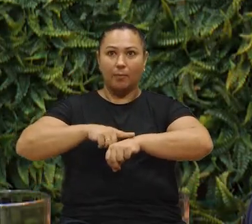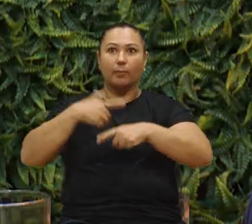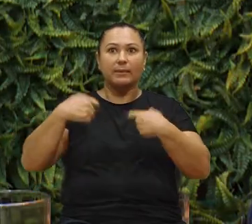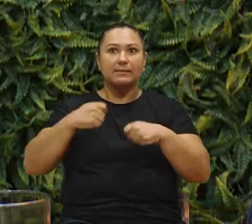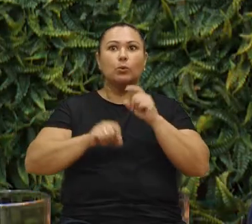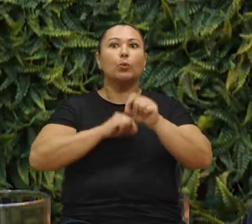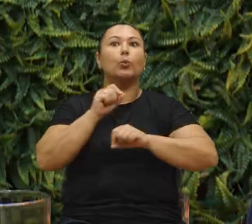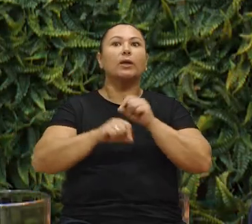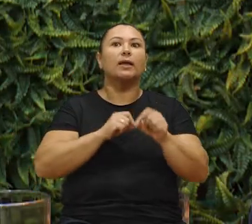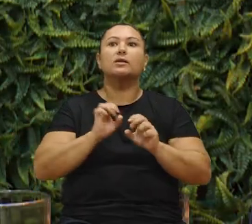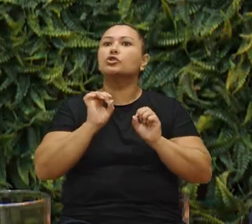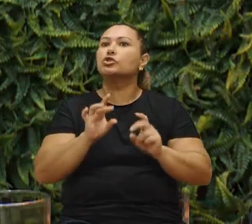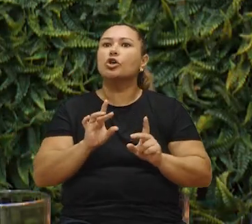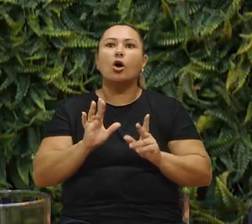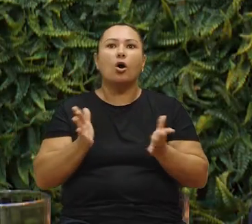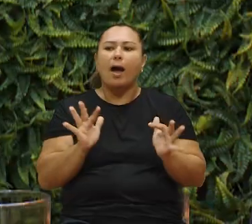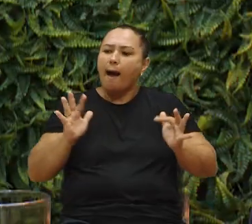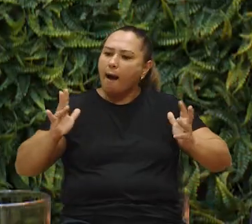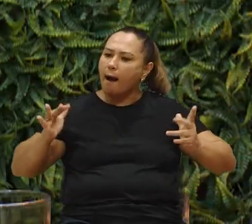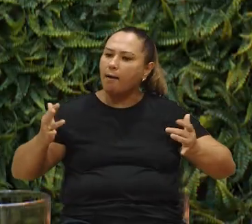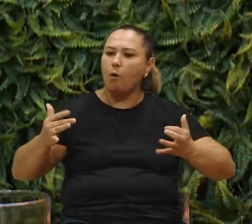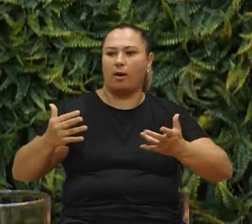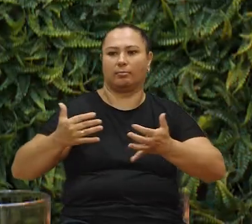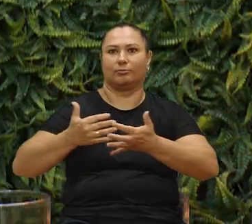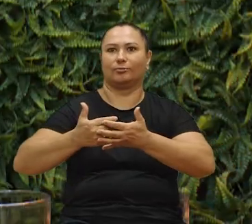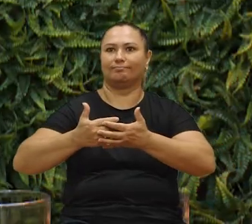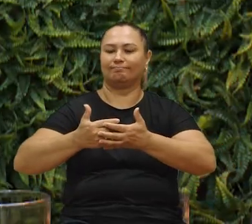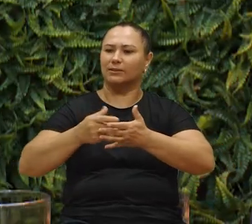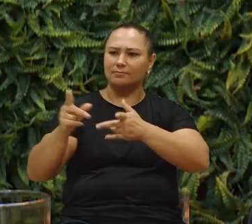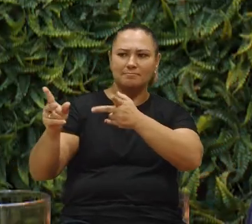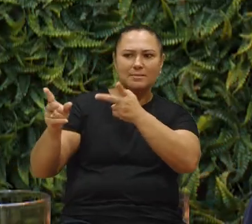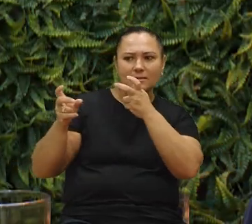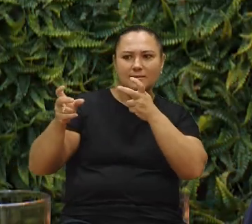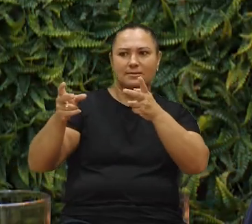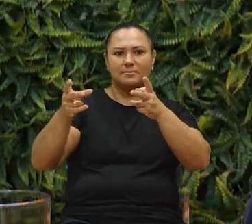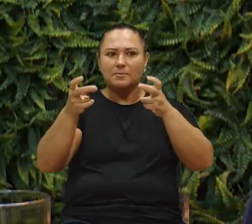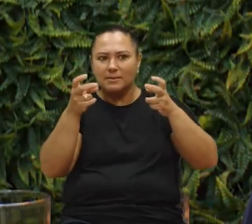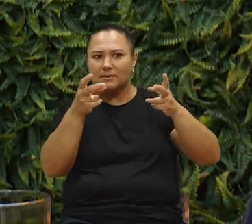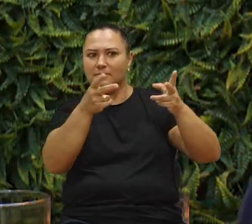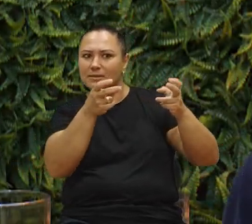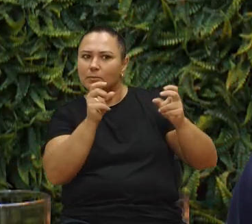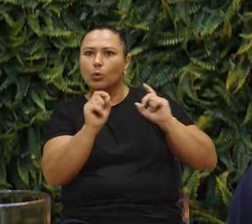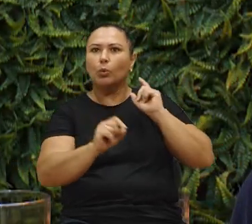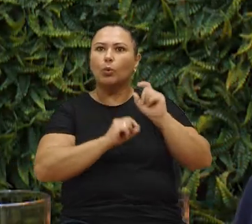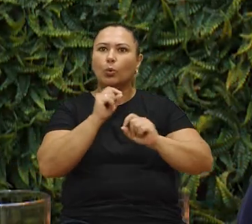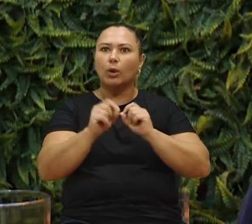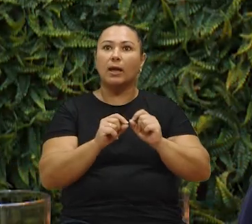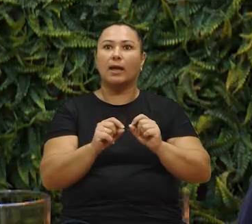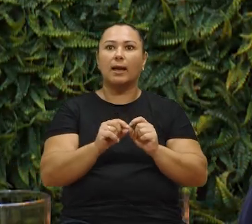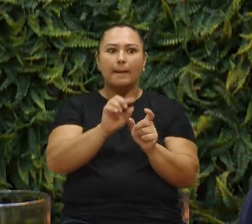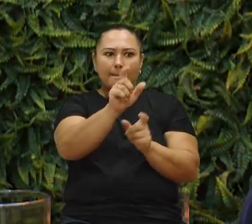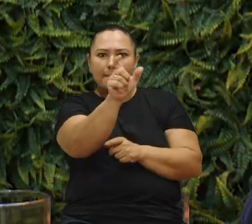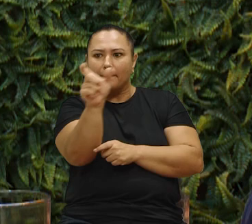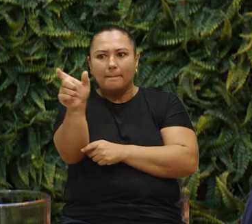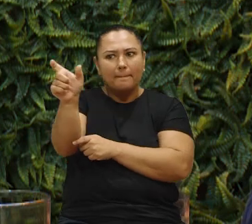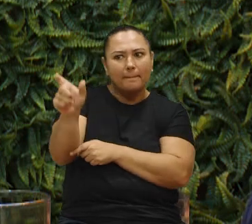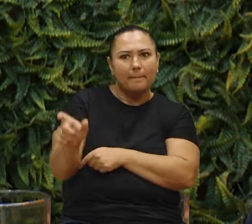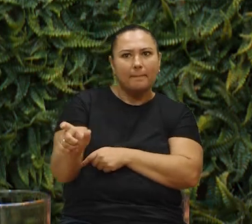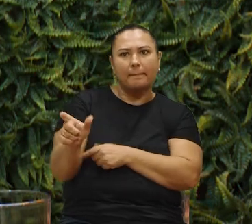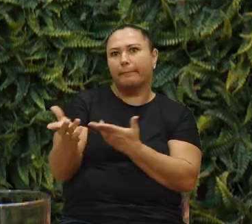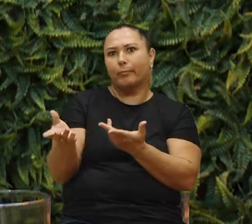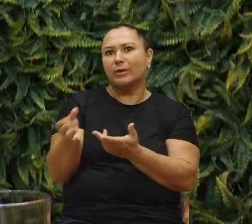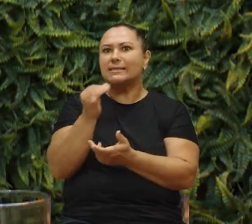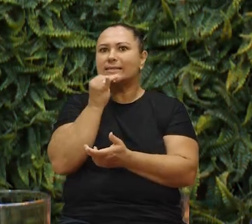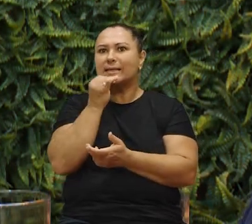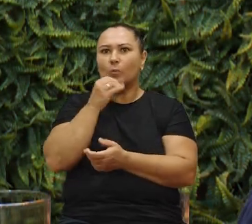do tempo ela tem que ser gasta simplesmente acolhendo. E a gente percebe que aquele membro